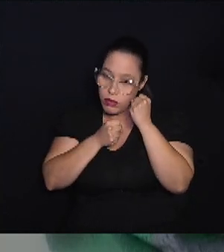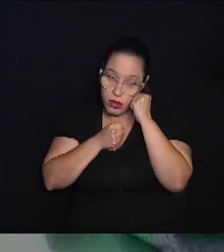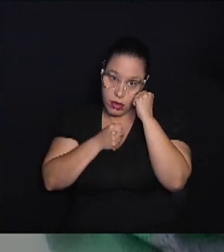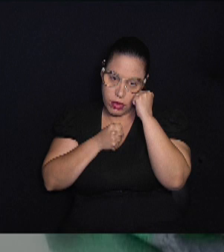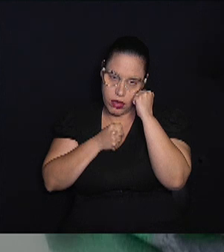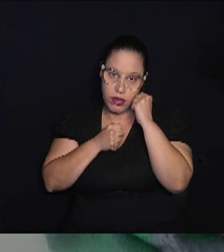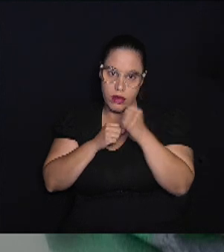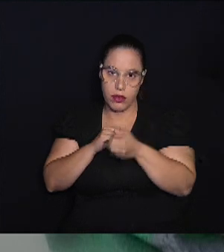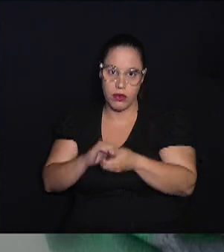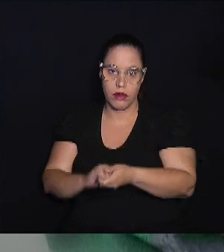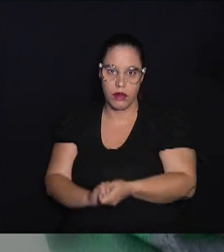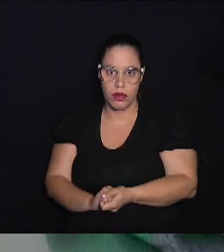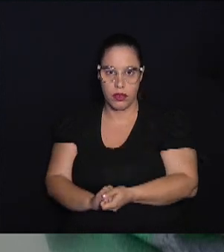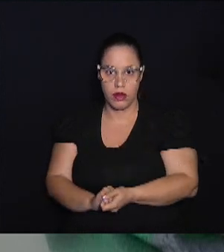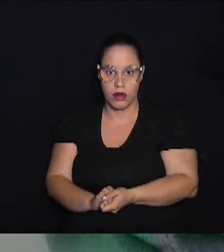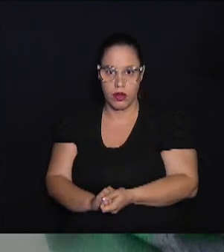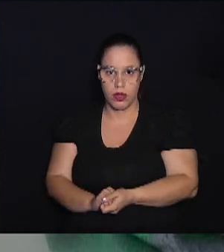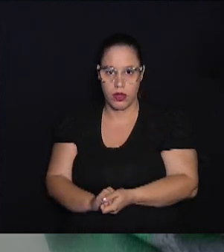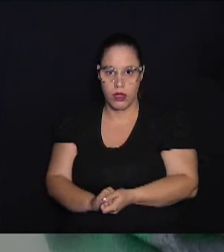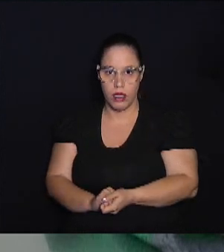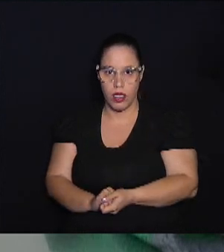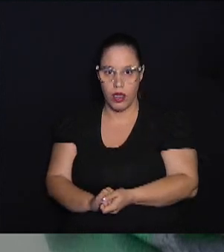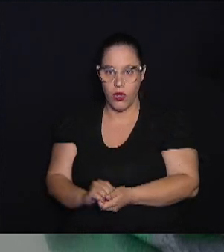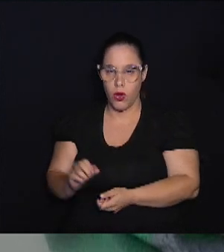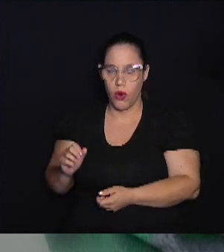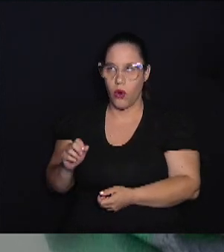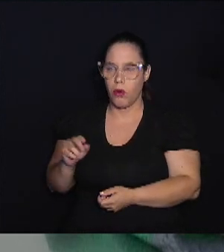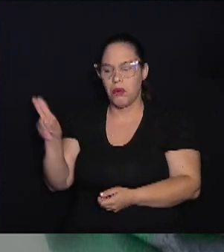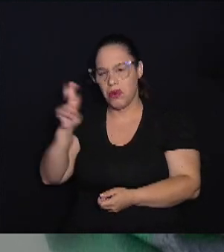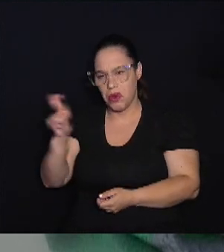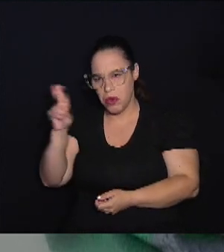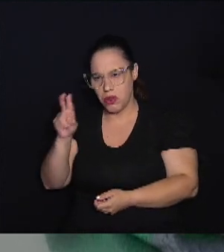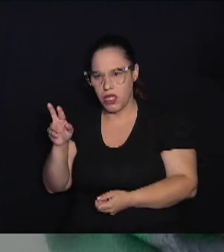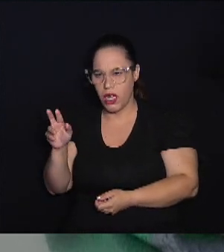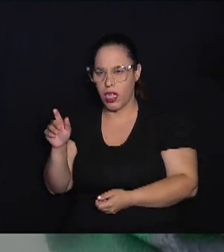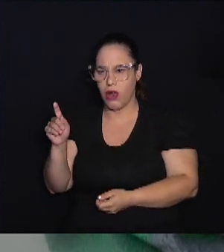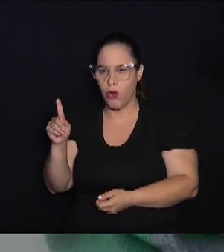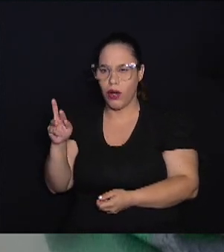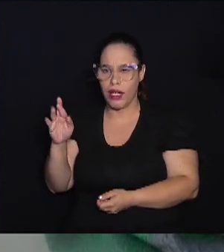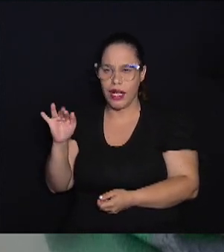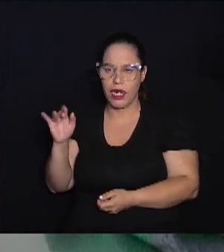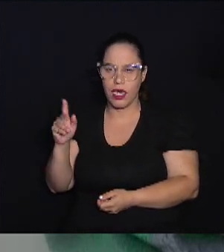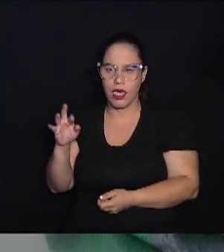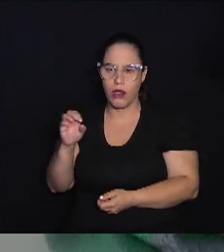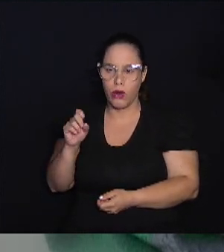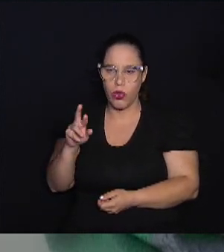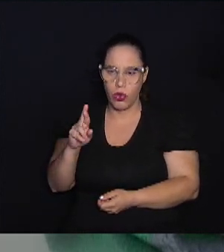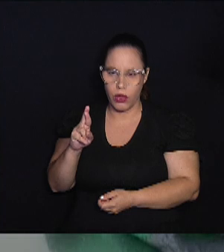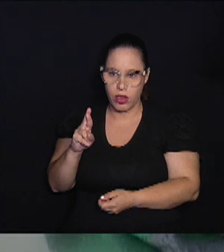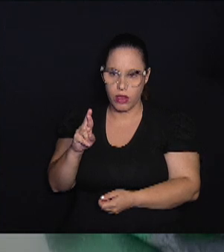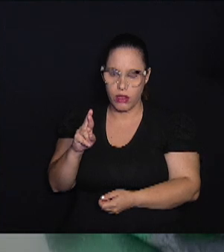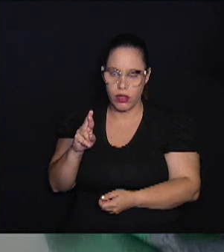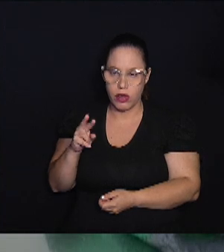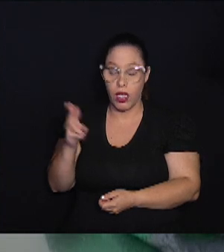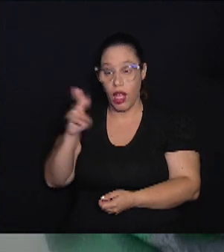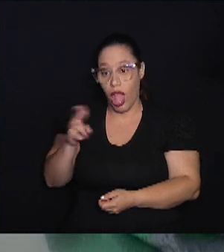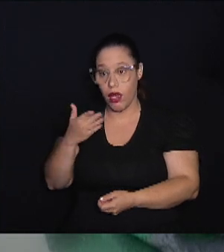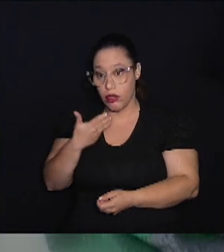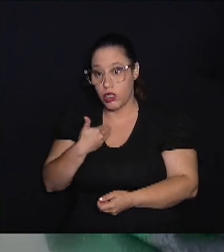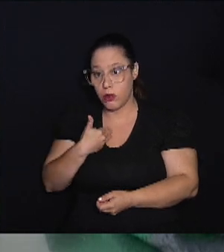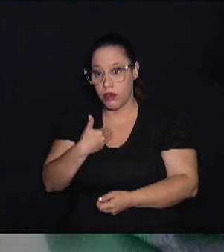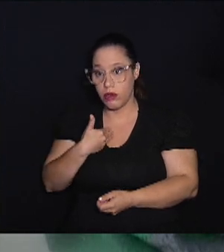Na parte, pode ligar também um aquecedor, de repente? Hoje a gente tem, né, os aquecedores de ambiente que a gente usa pra gente, mas eles também